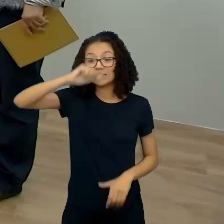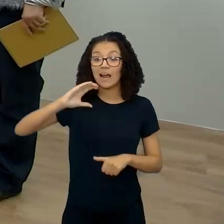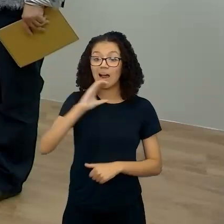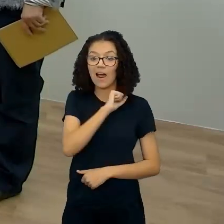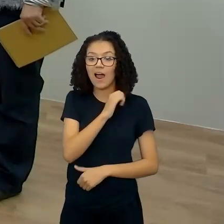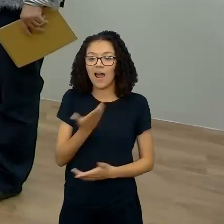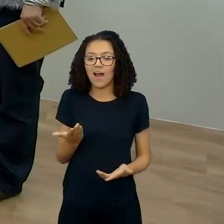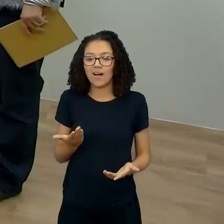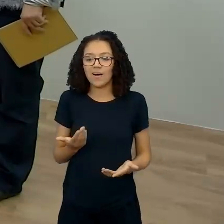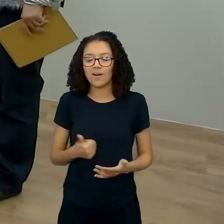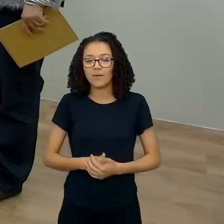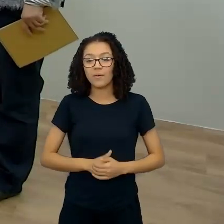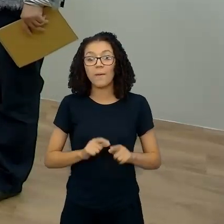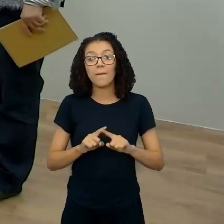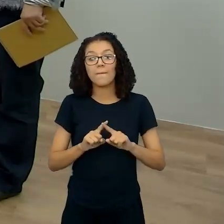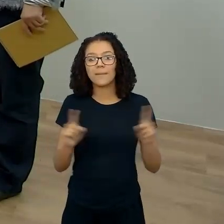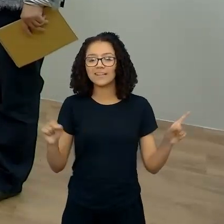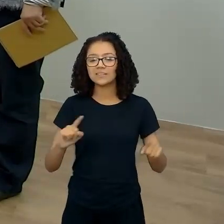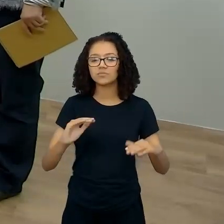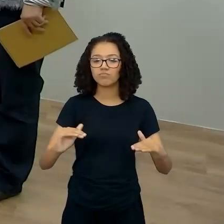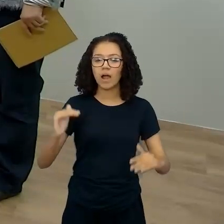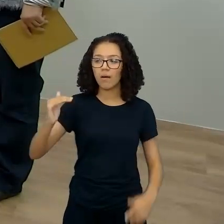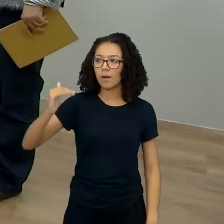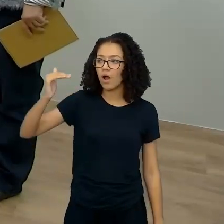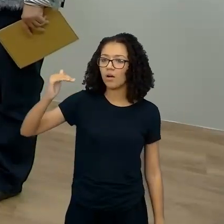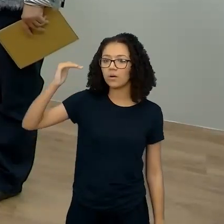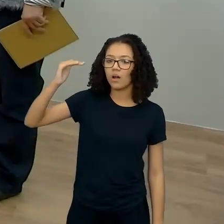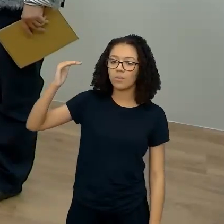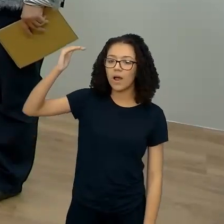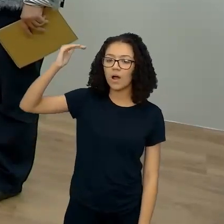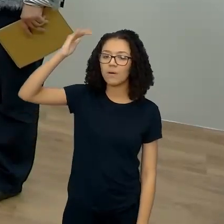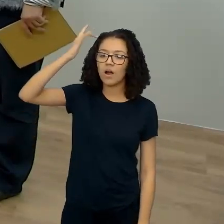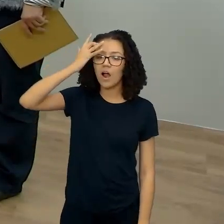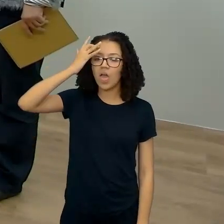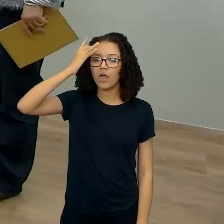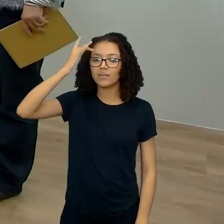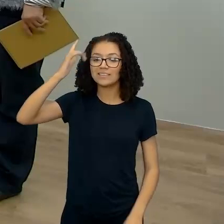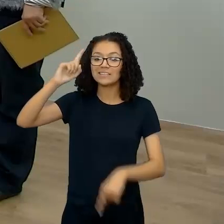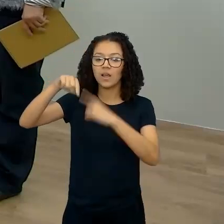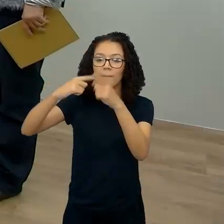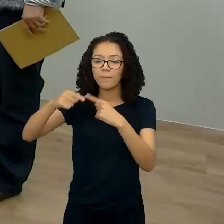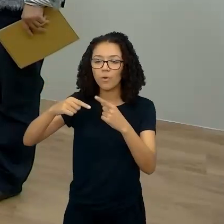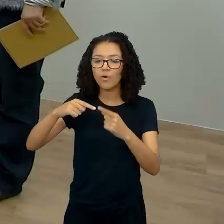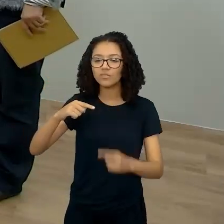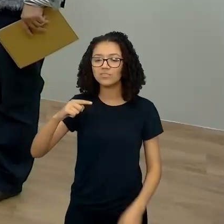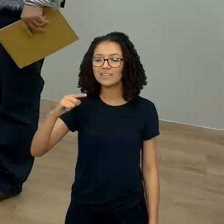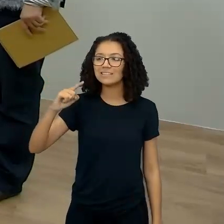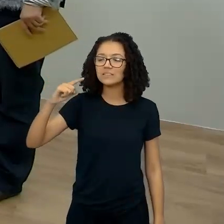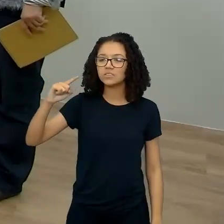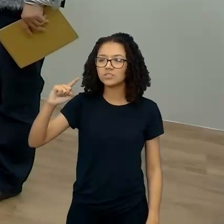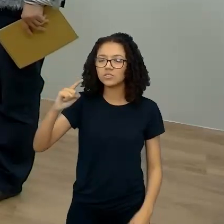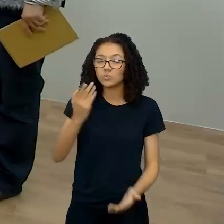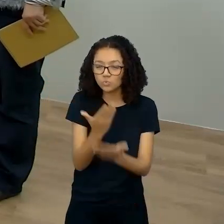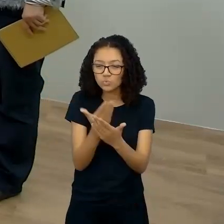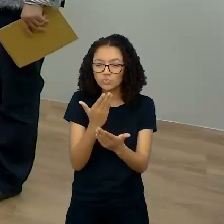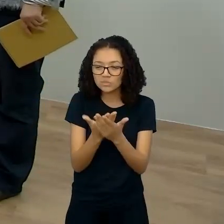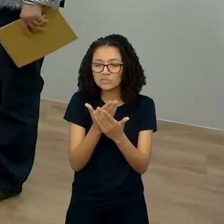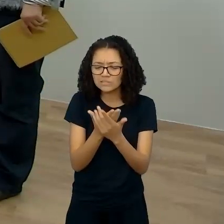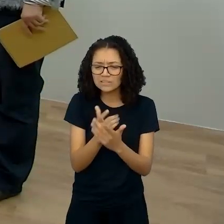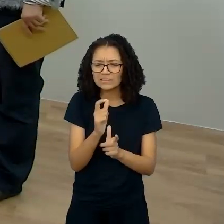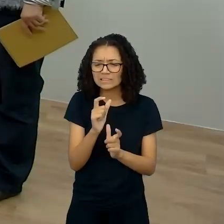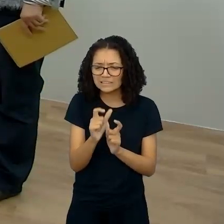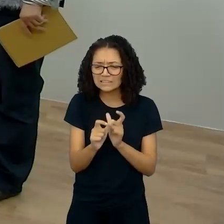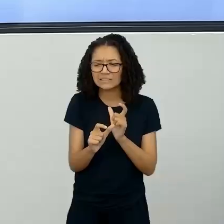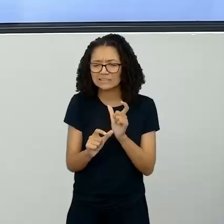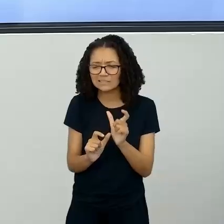aprende, mas é com mais dificuldade. Verdade. Você tem que se doar mais, É verdade. certo? Se vocês